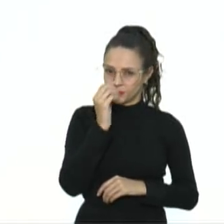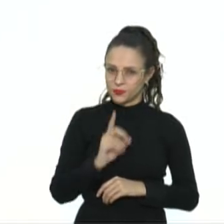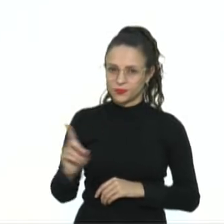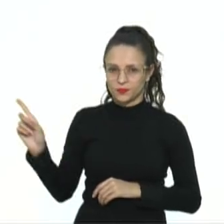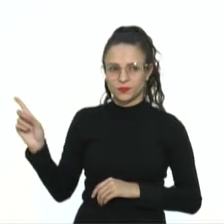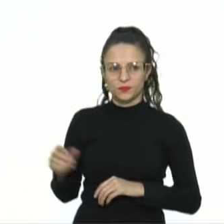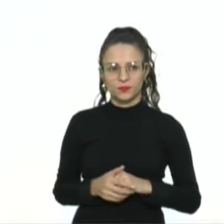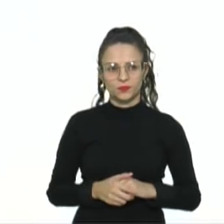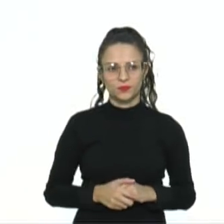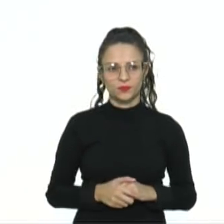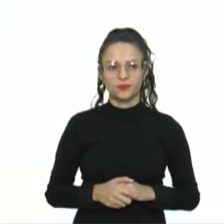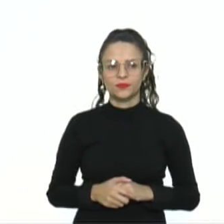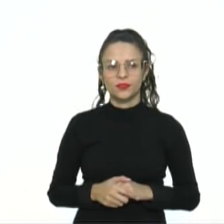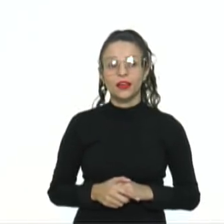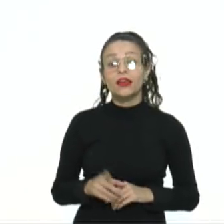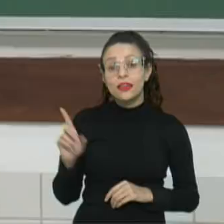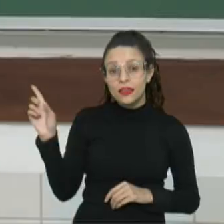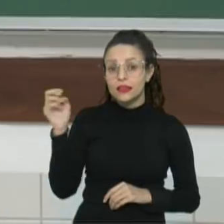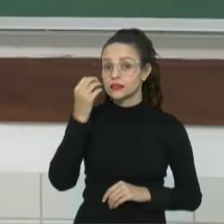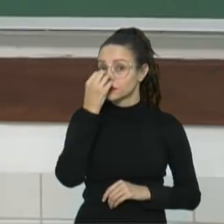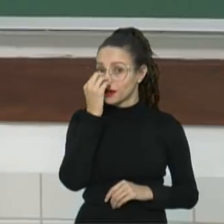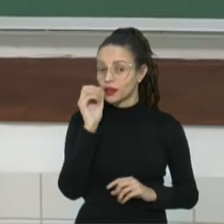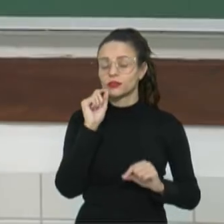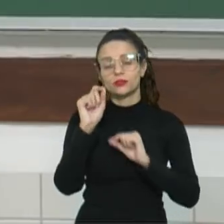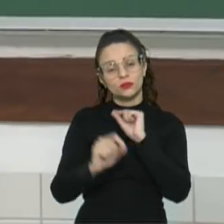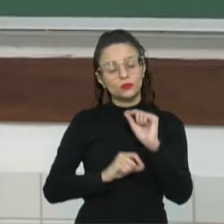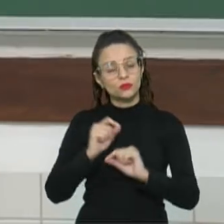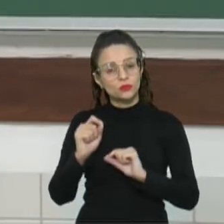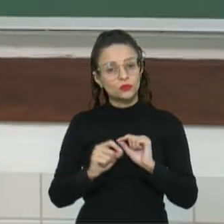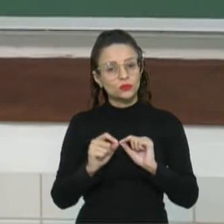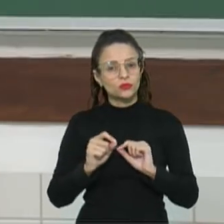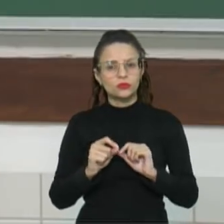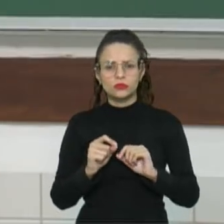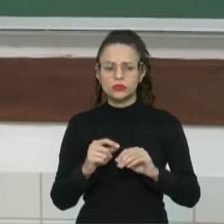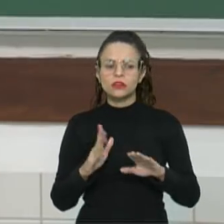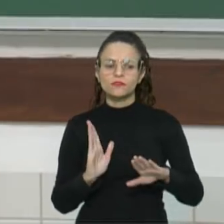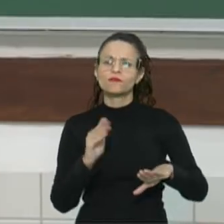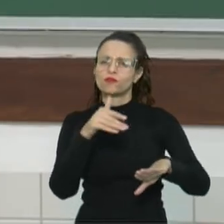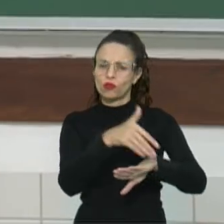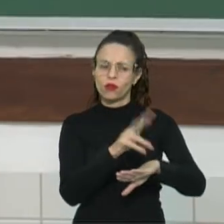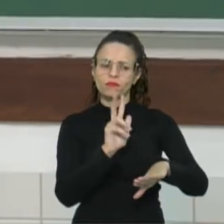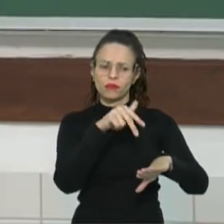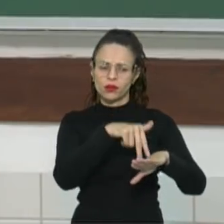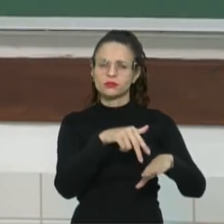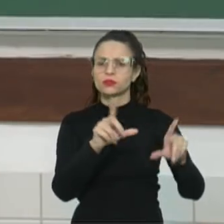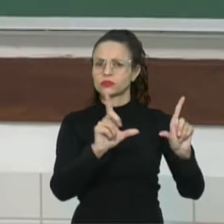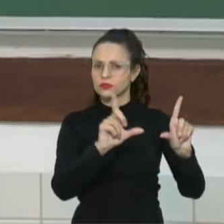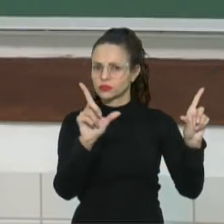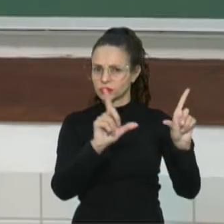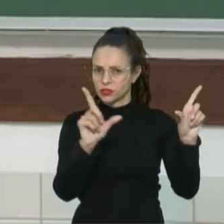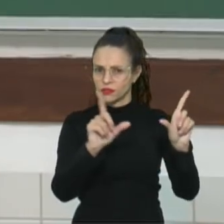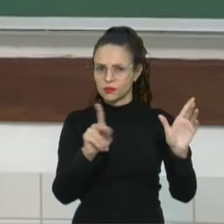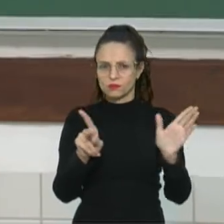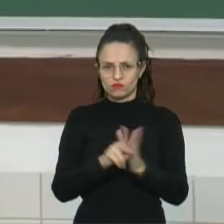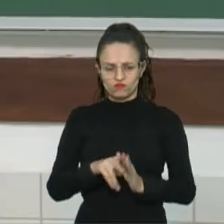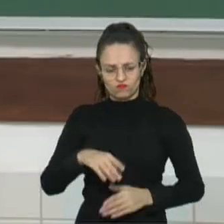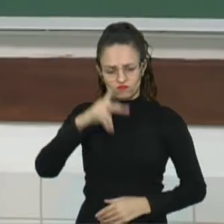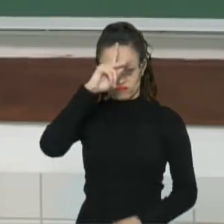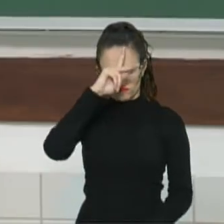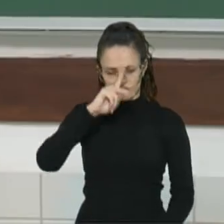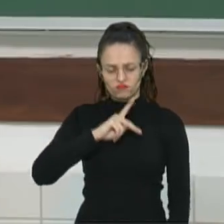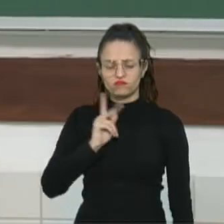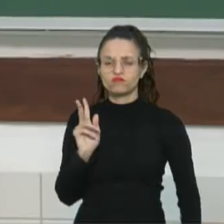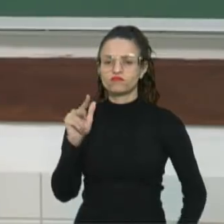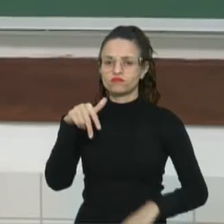o Picolino, né? São palhaços que, inclusive, tiveram participação em programas de televisão, né? Tiveram seus próprios programas de